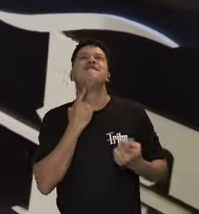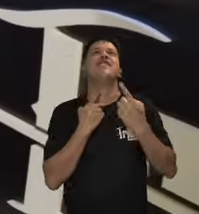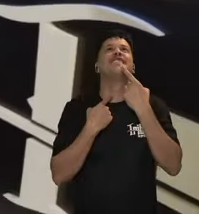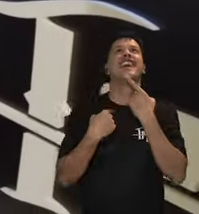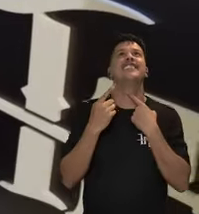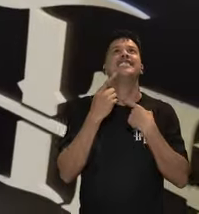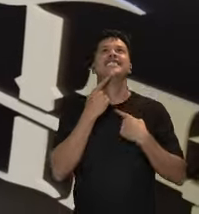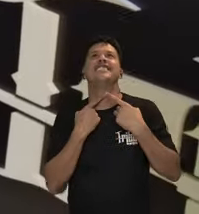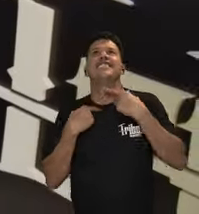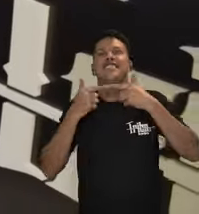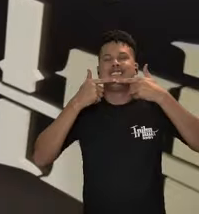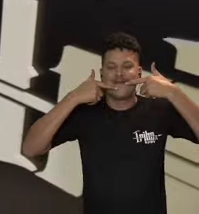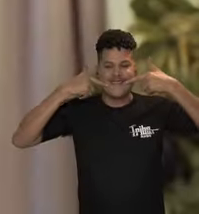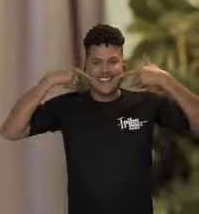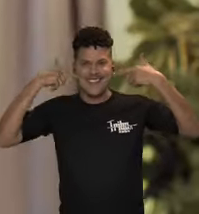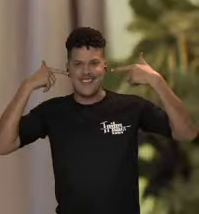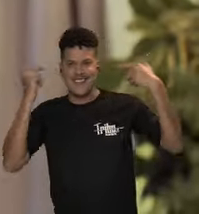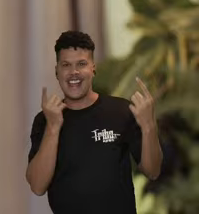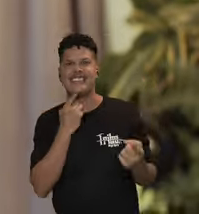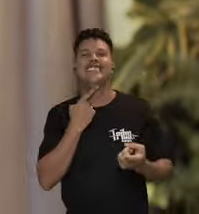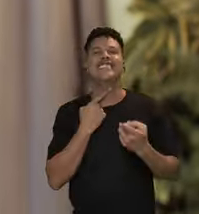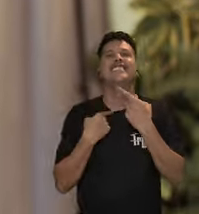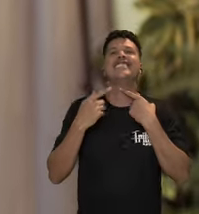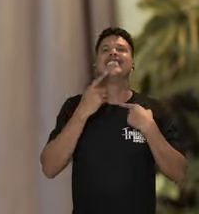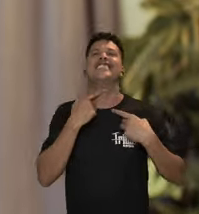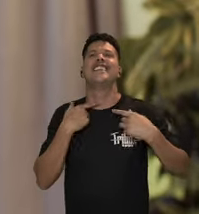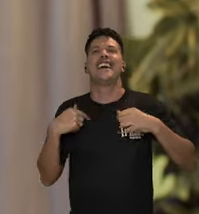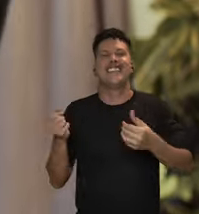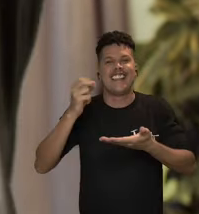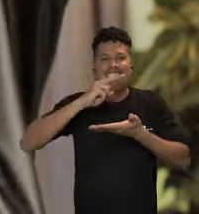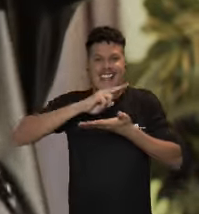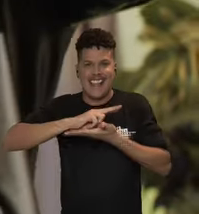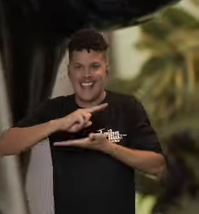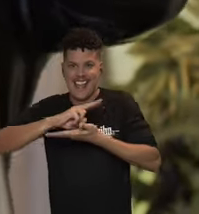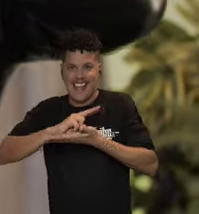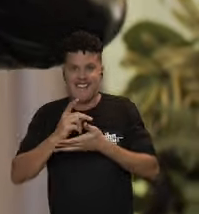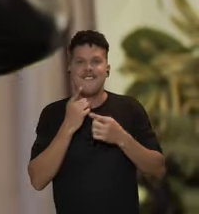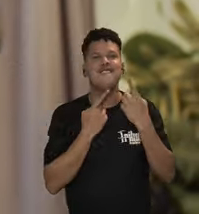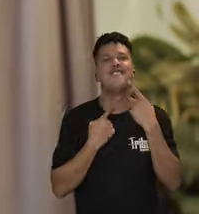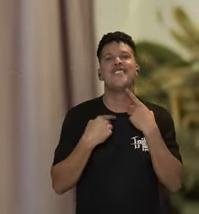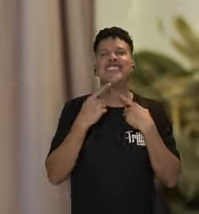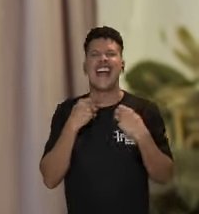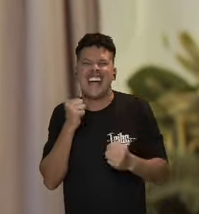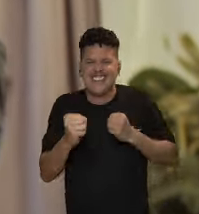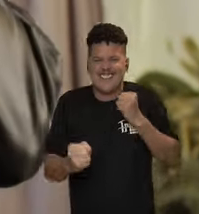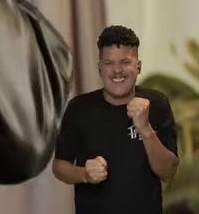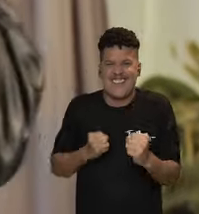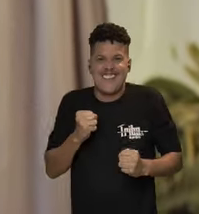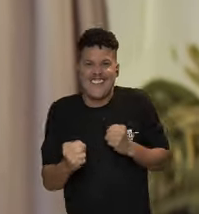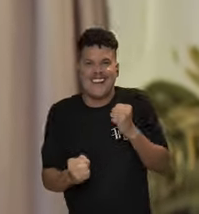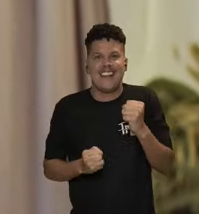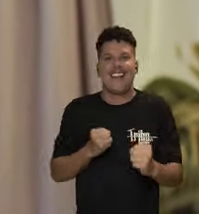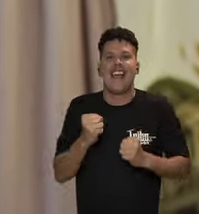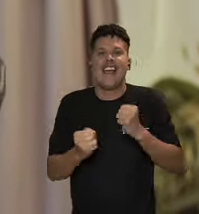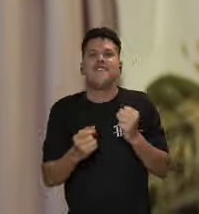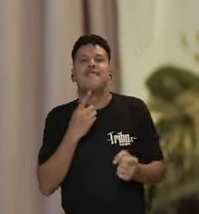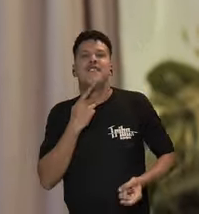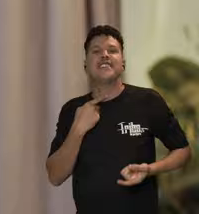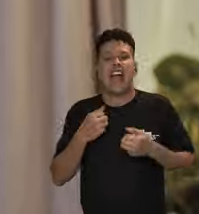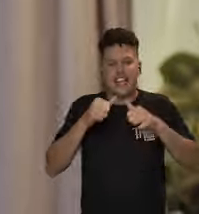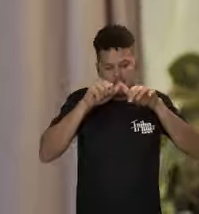desnamoro, vontade de sorrir, vontade de deitar, vontade de correr, vontade de